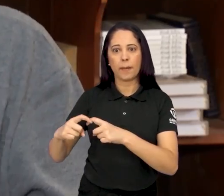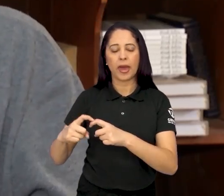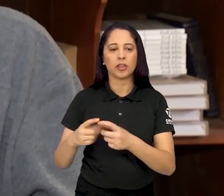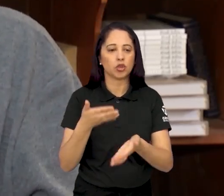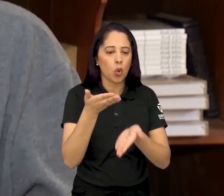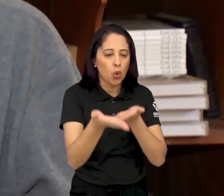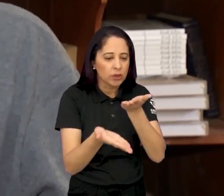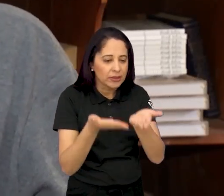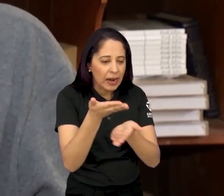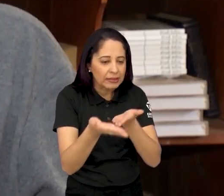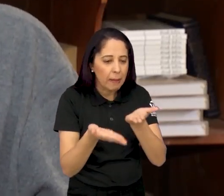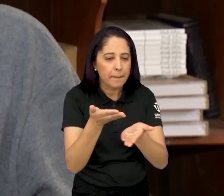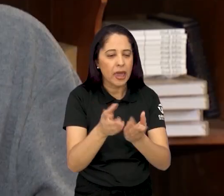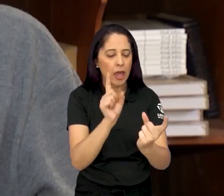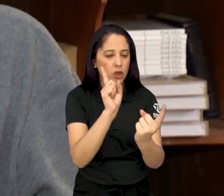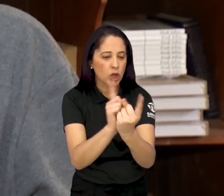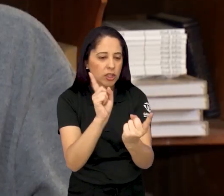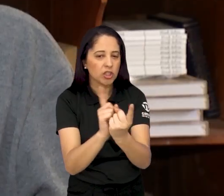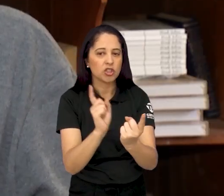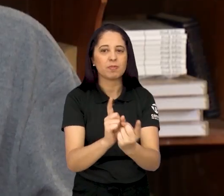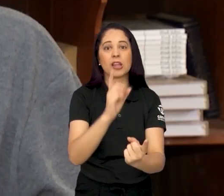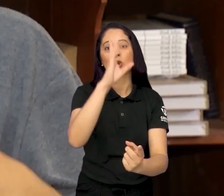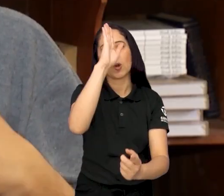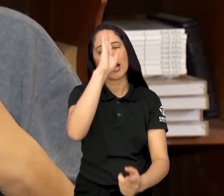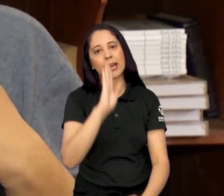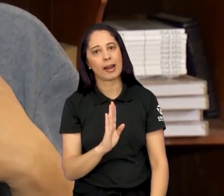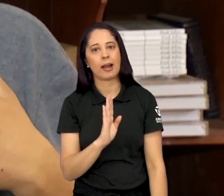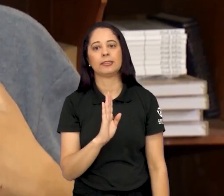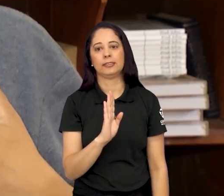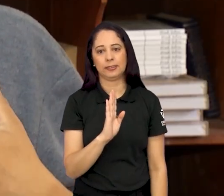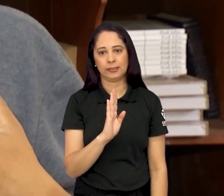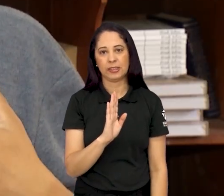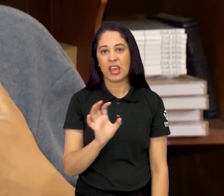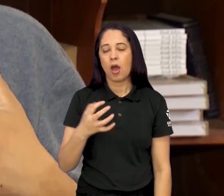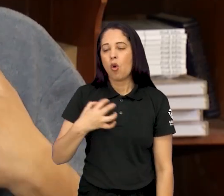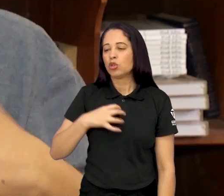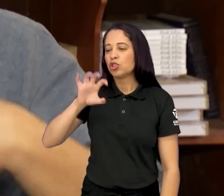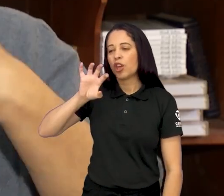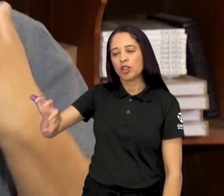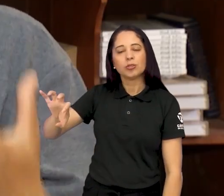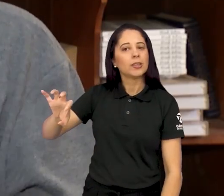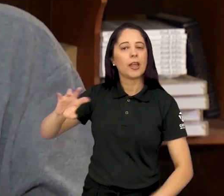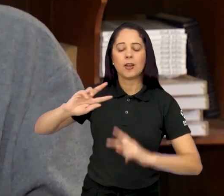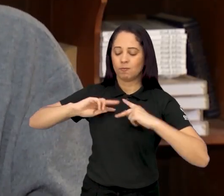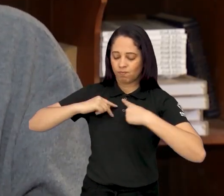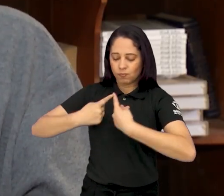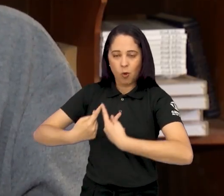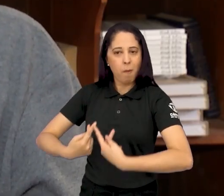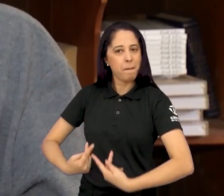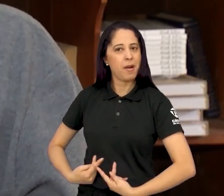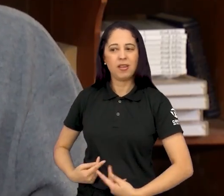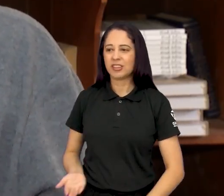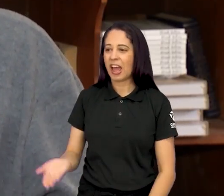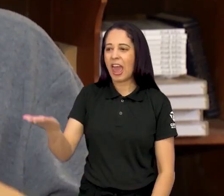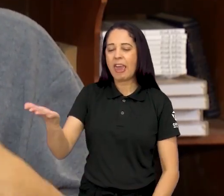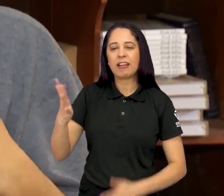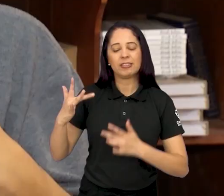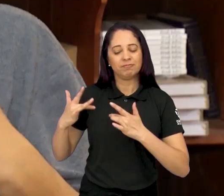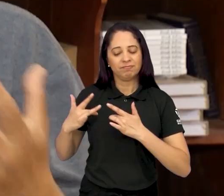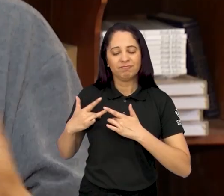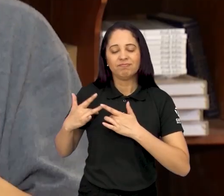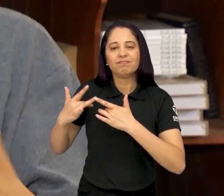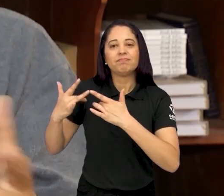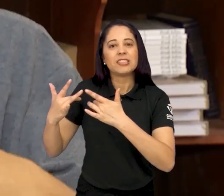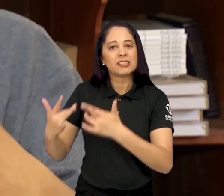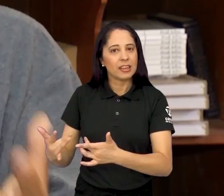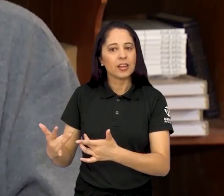tratou a tuberculose aqui em São José como uma humanidade muito grande.